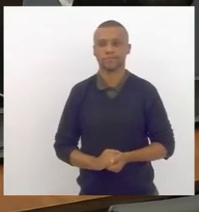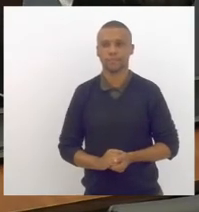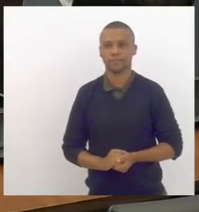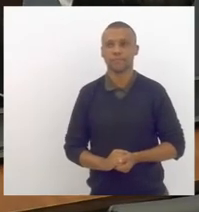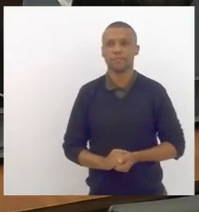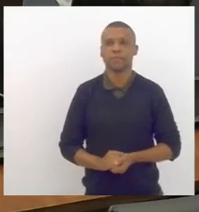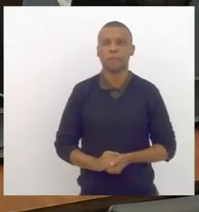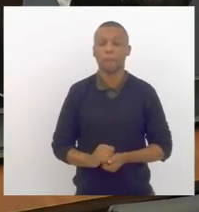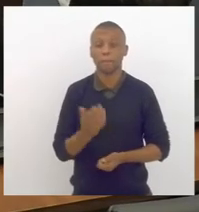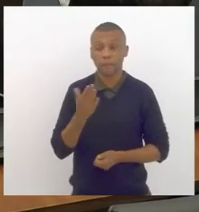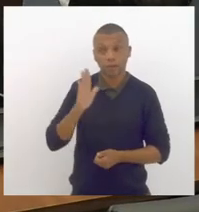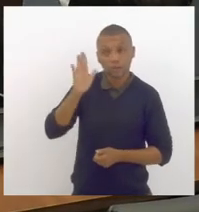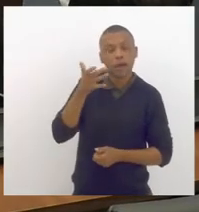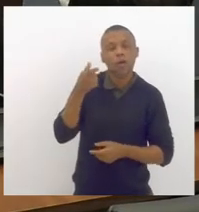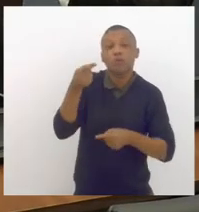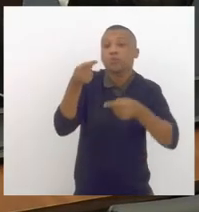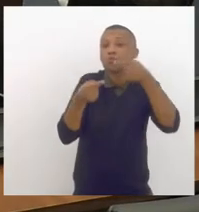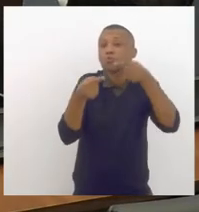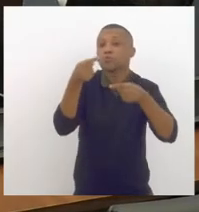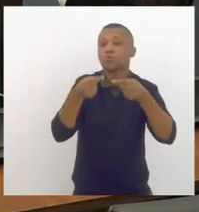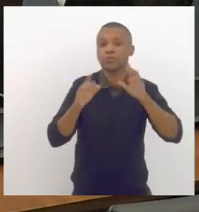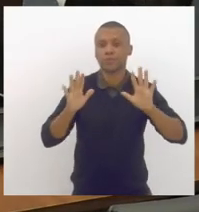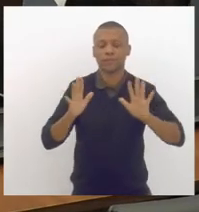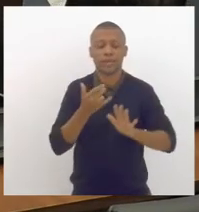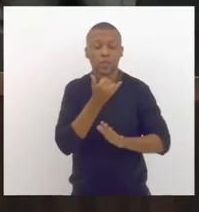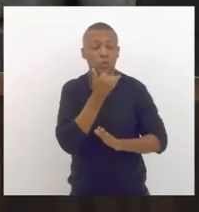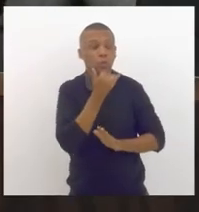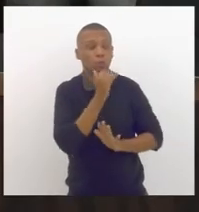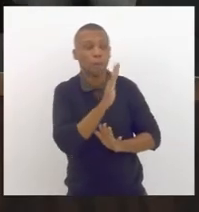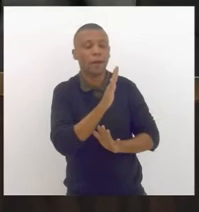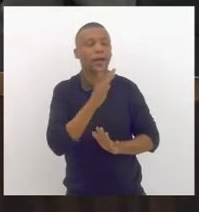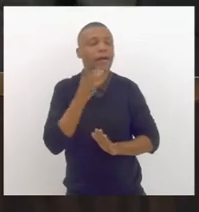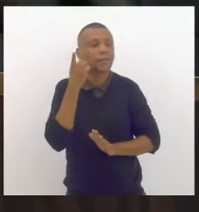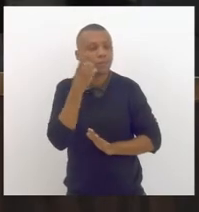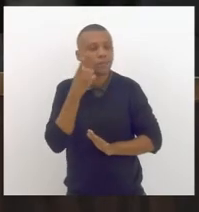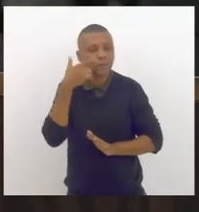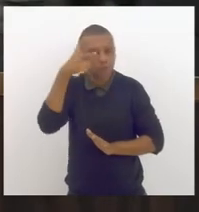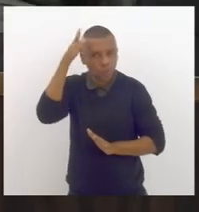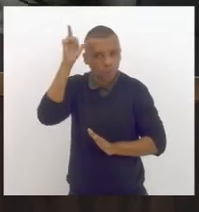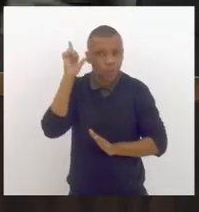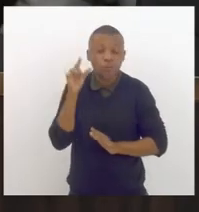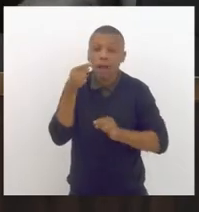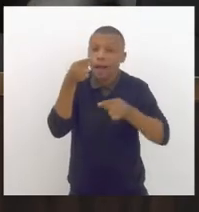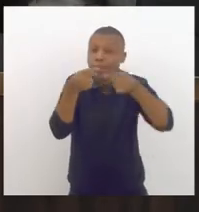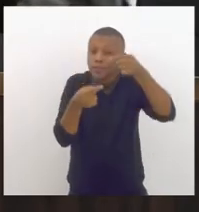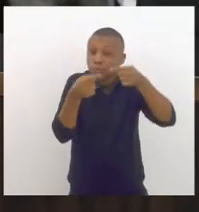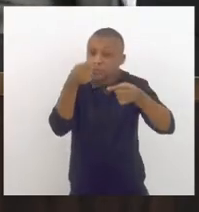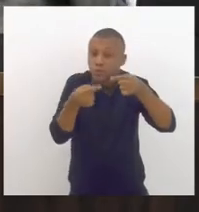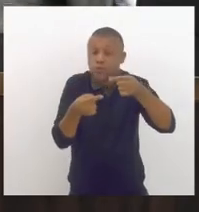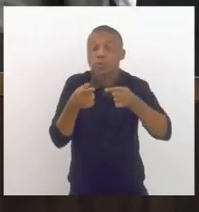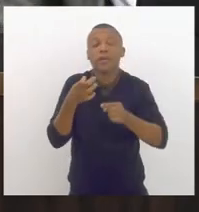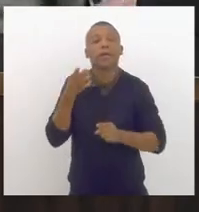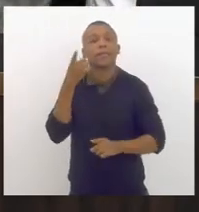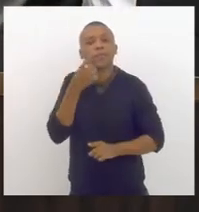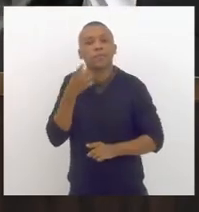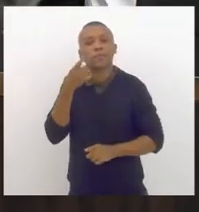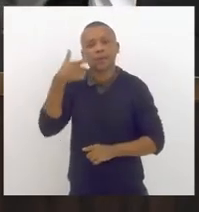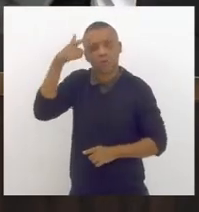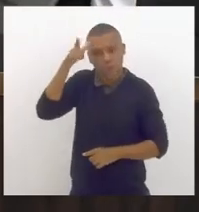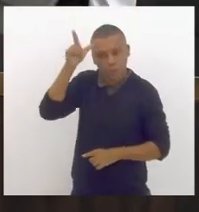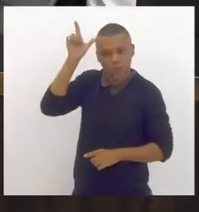Botou para discutir. Mas... Desculpa, senhor deputado Luiz Paulo. Para discutir, deputado Luiz Paulo.